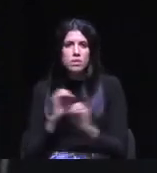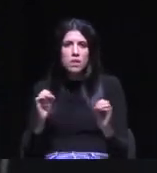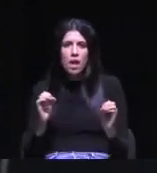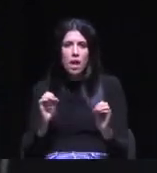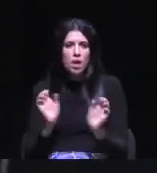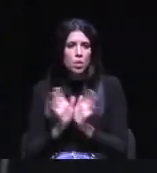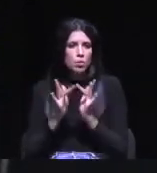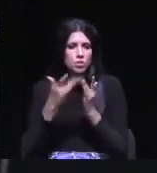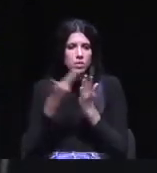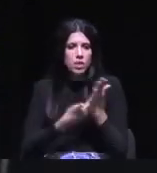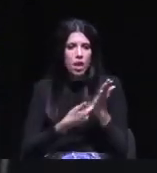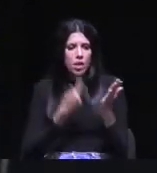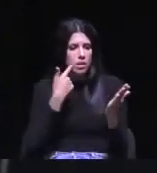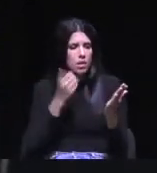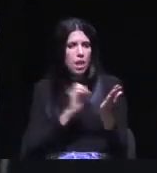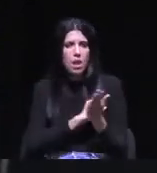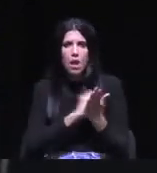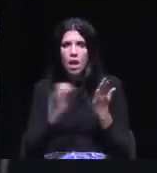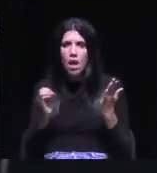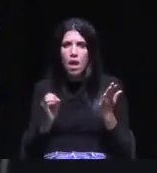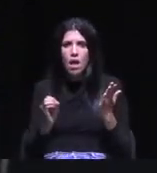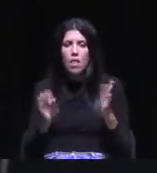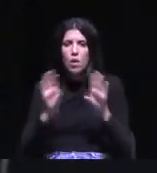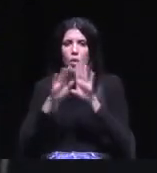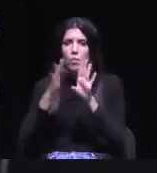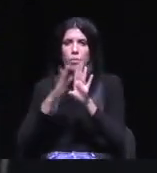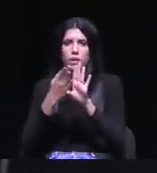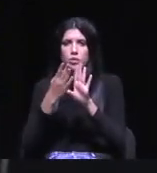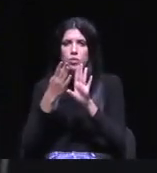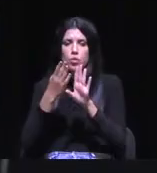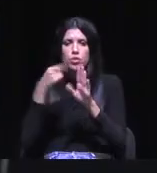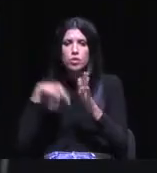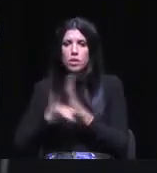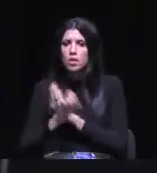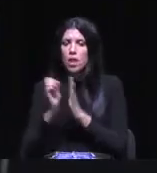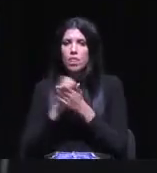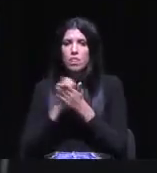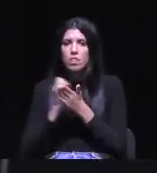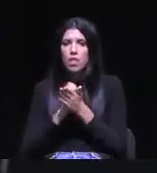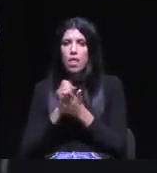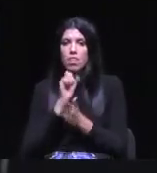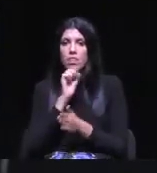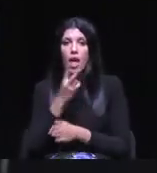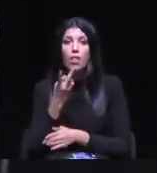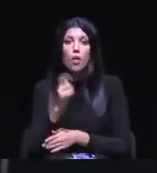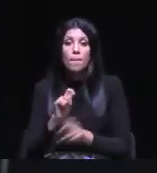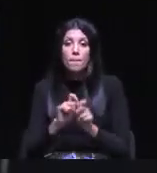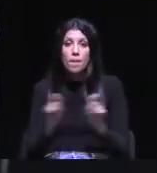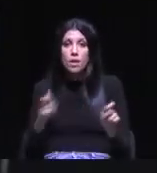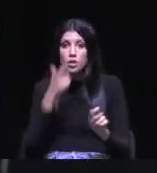no site da autarquia, nem nos portões do panorâmico, o que fez com que durante quase